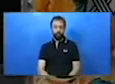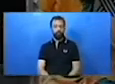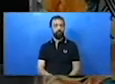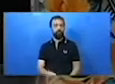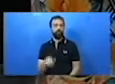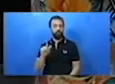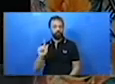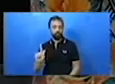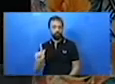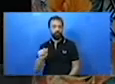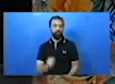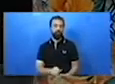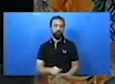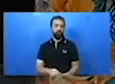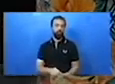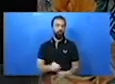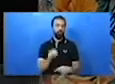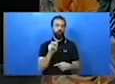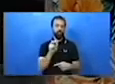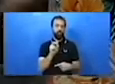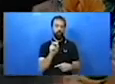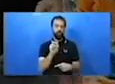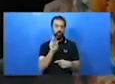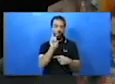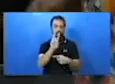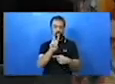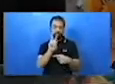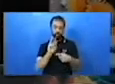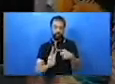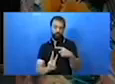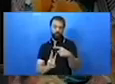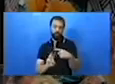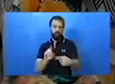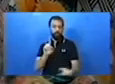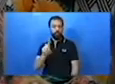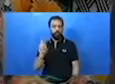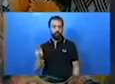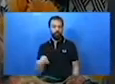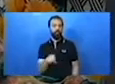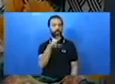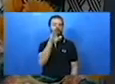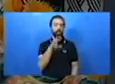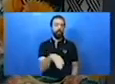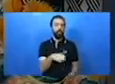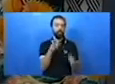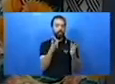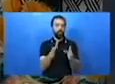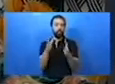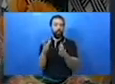letra G, 3/3 de 12. Divido por 3. Quantas partes eu vou